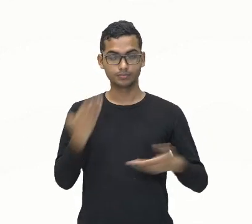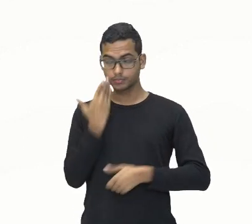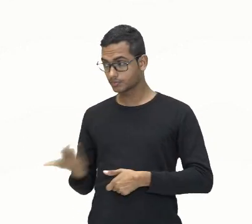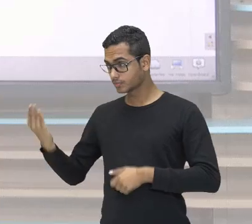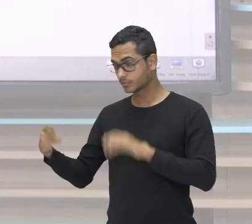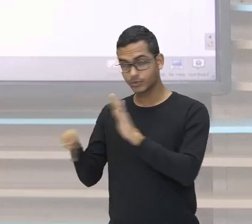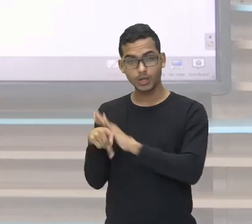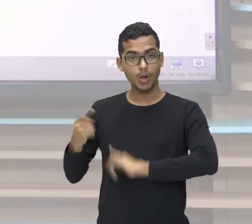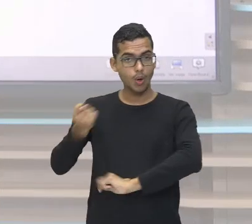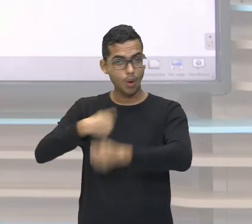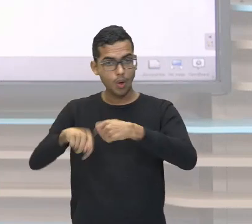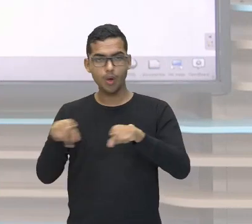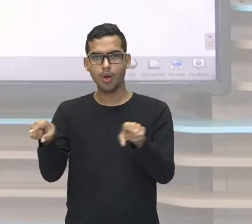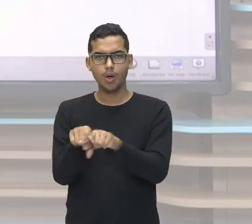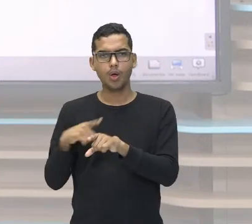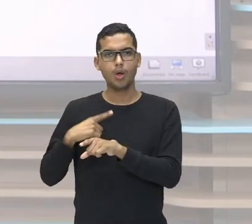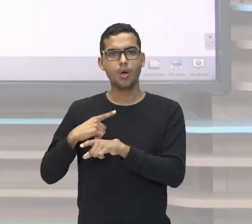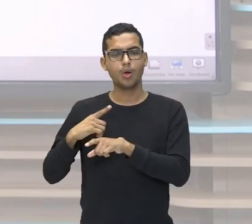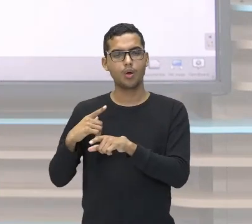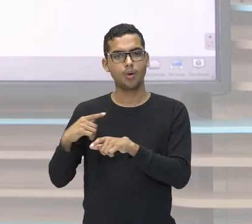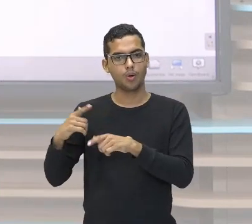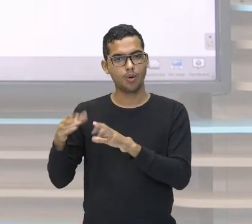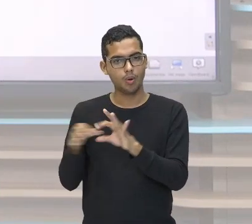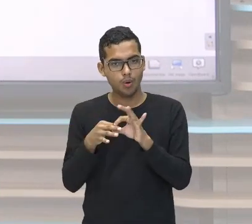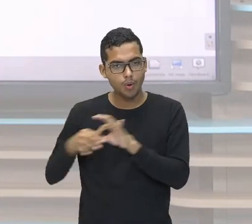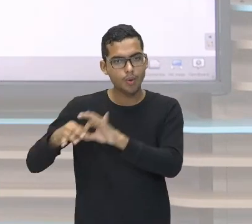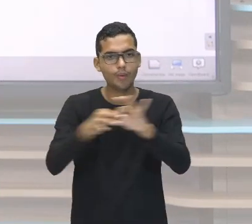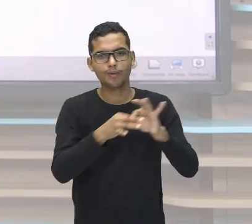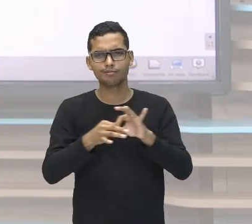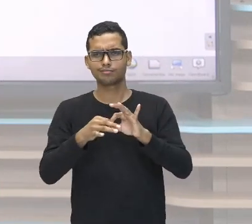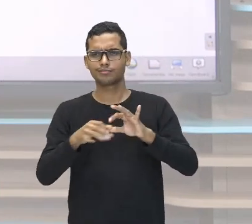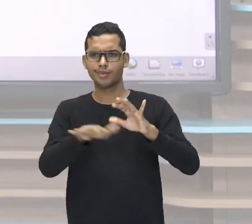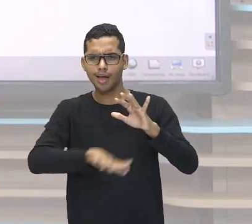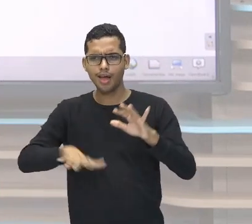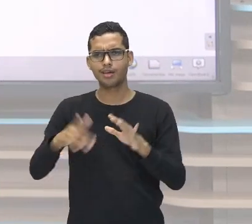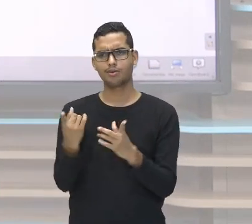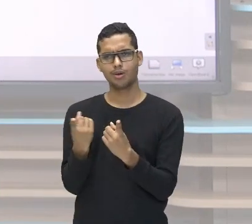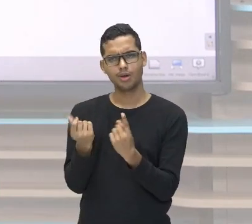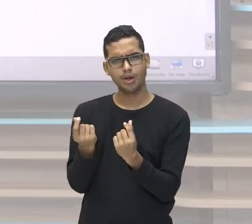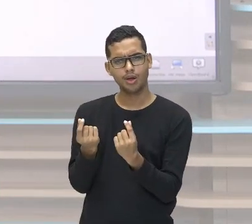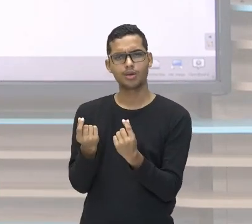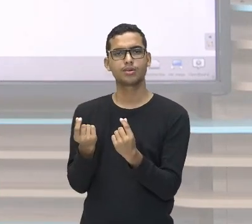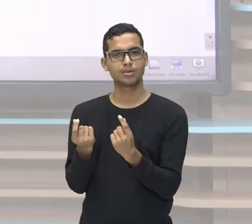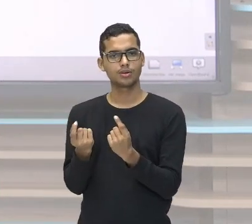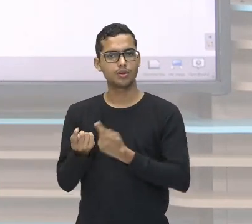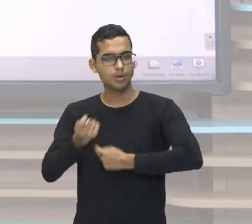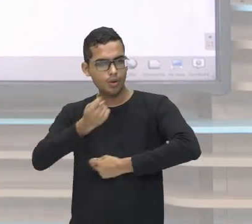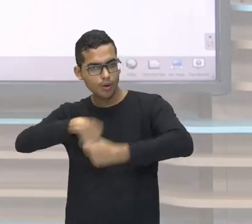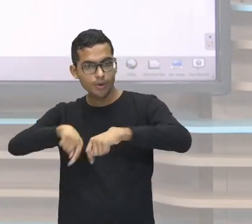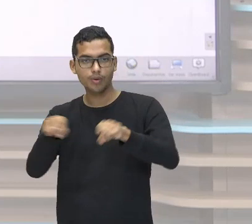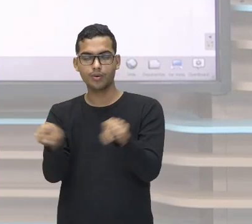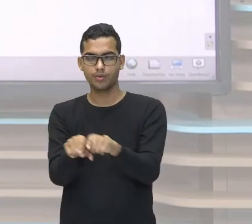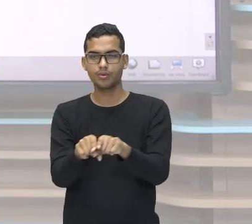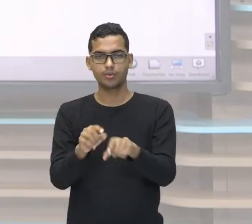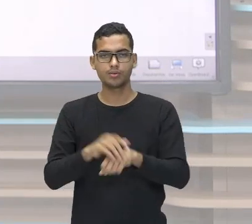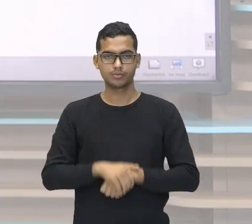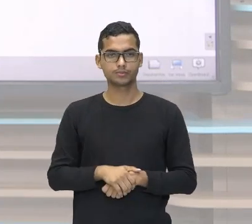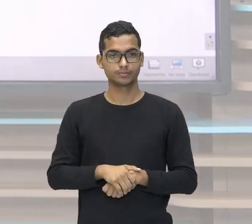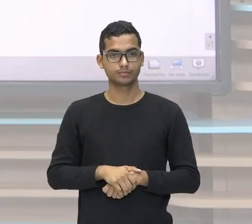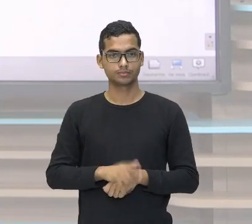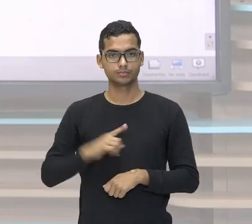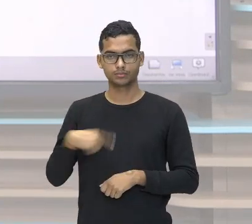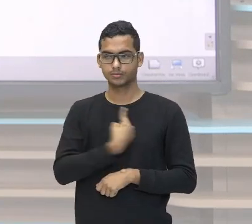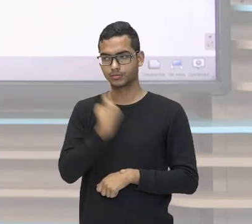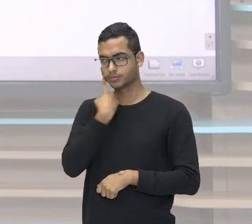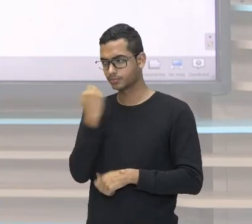e monetária, nós temos, além das questões comerciais, né, alfandegárias e tarifárias, tudo aquilo que a gente viu